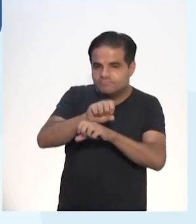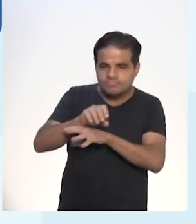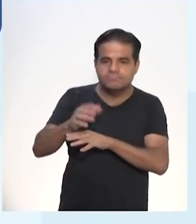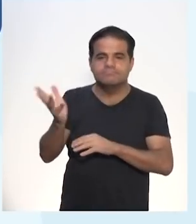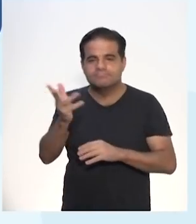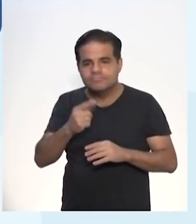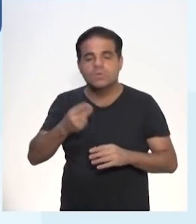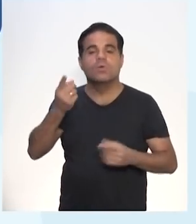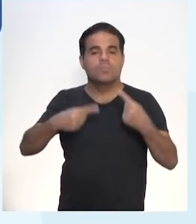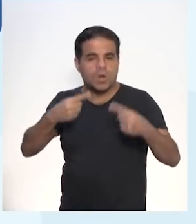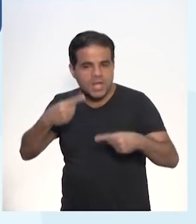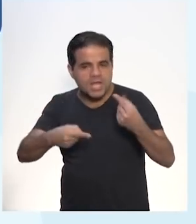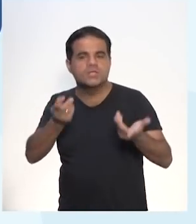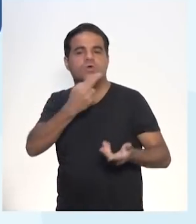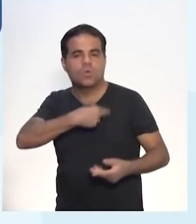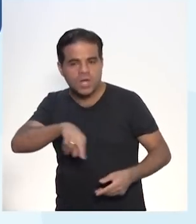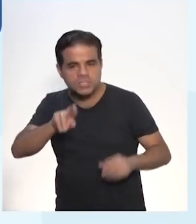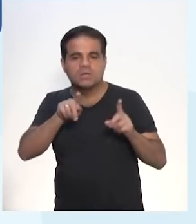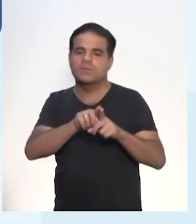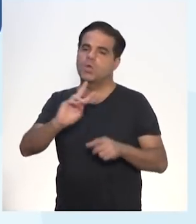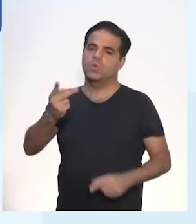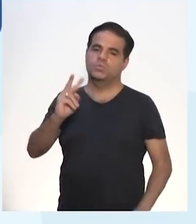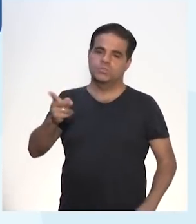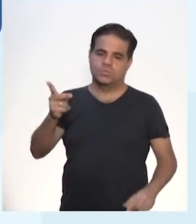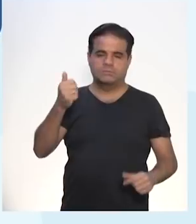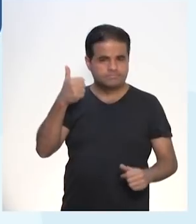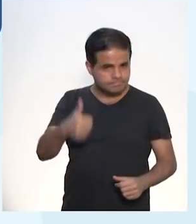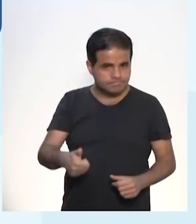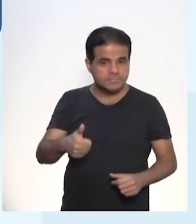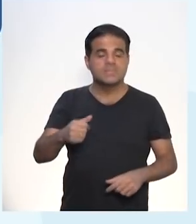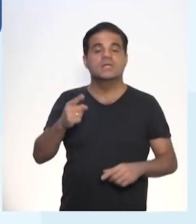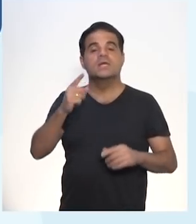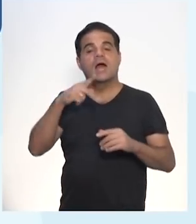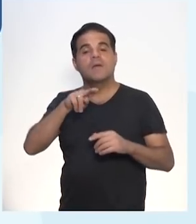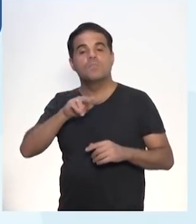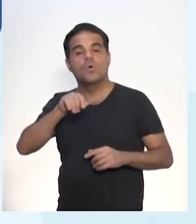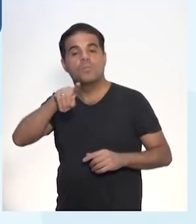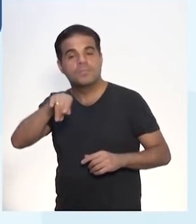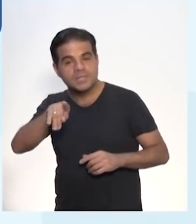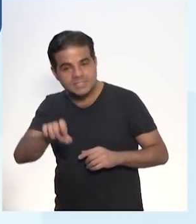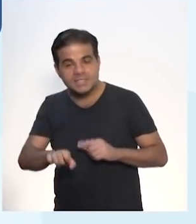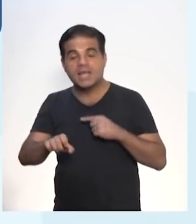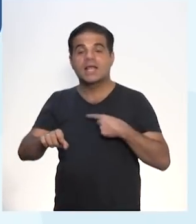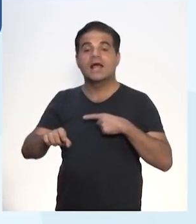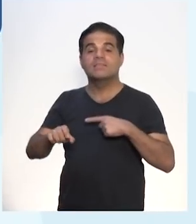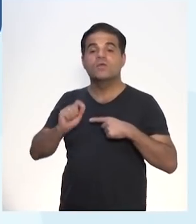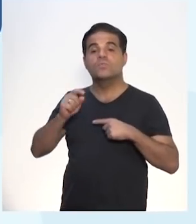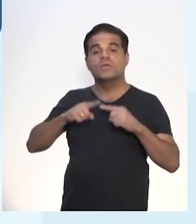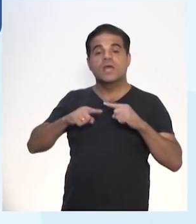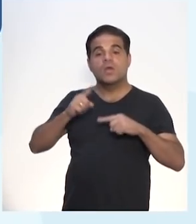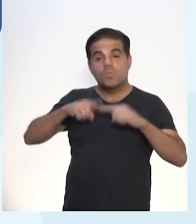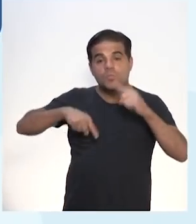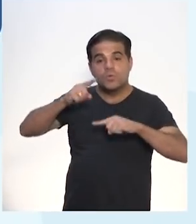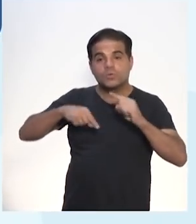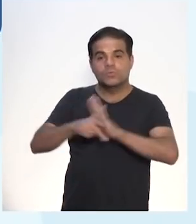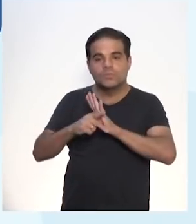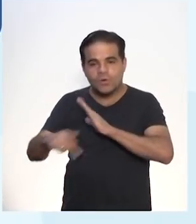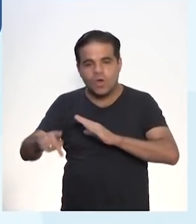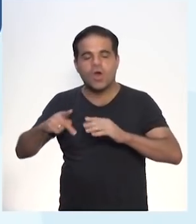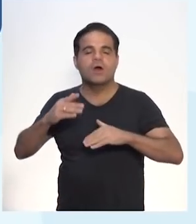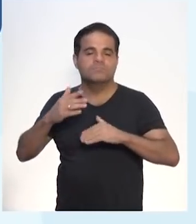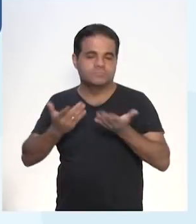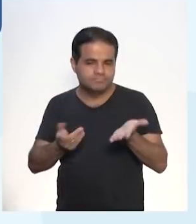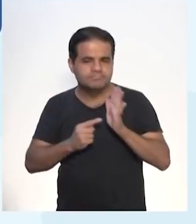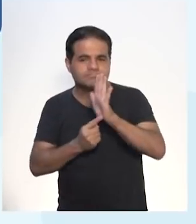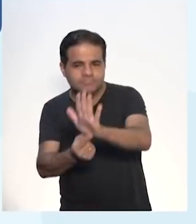tanto politicamente como na religião também. E a publicidade já tem um produto específico ali em ação.